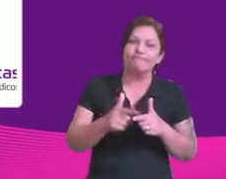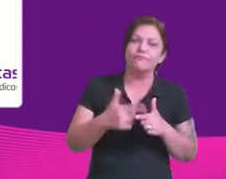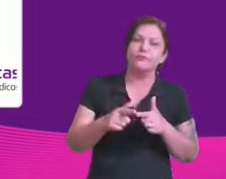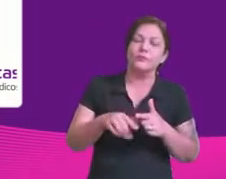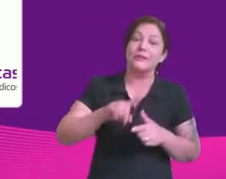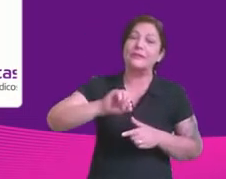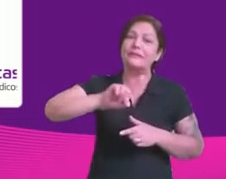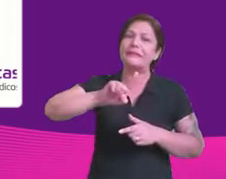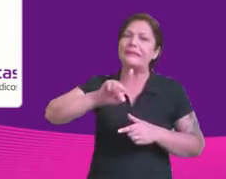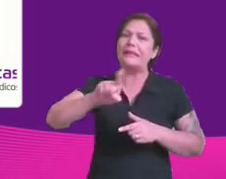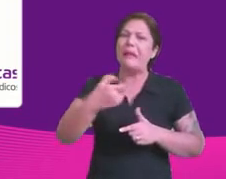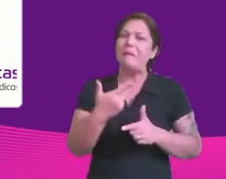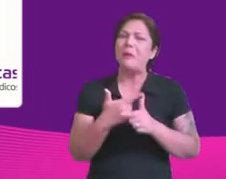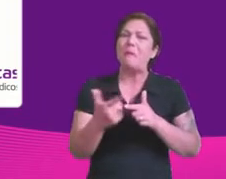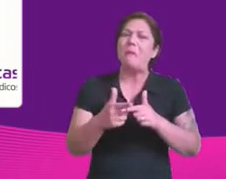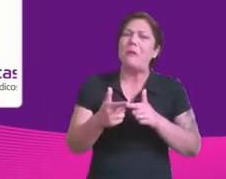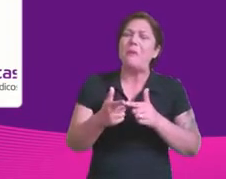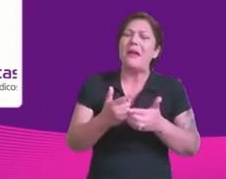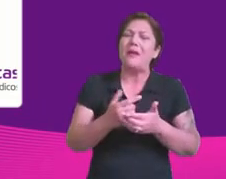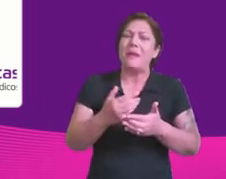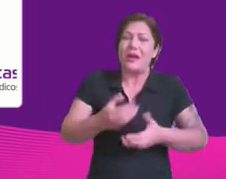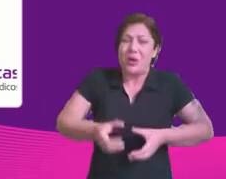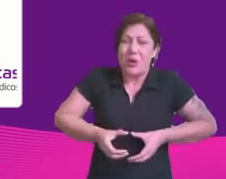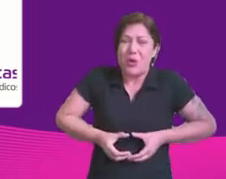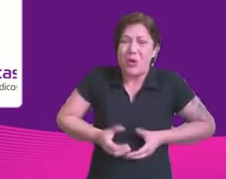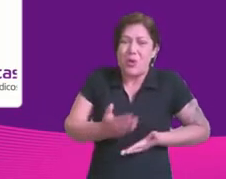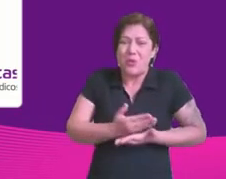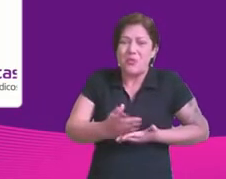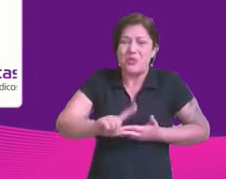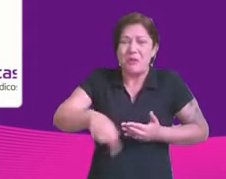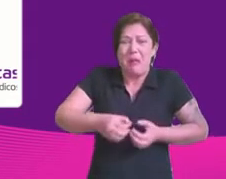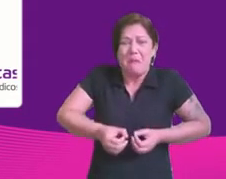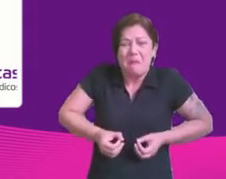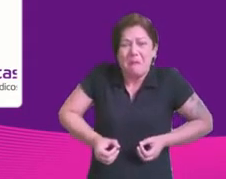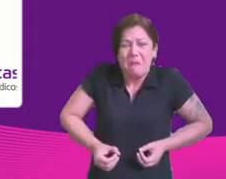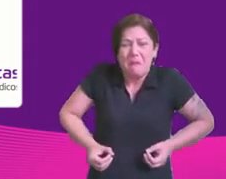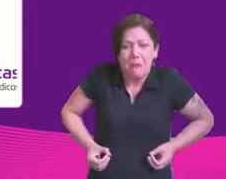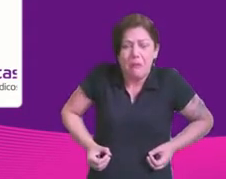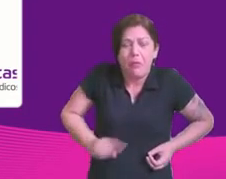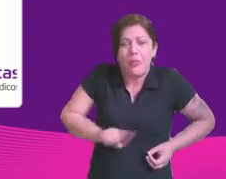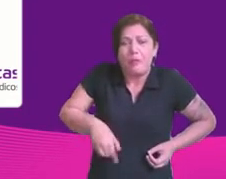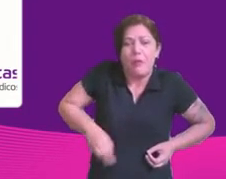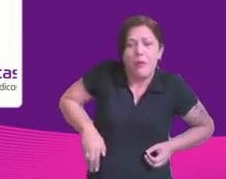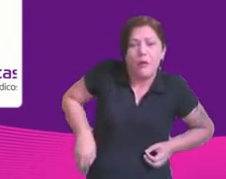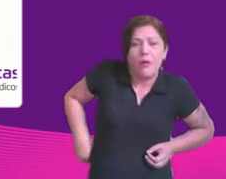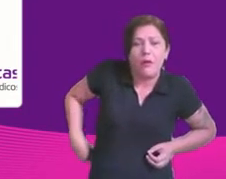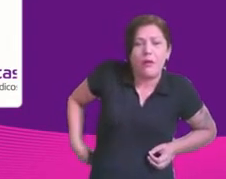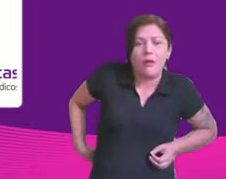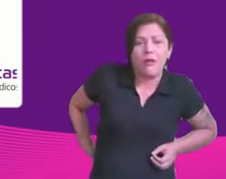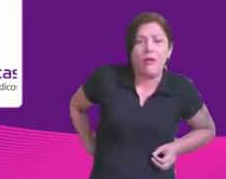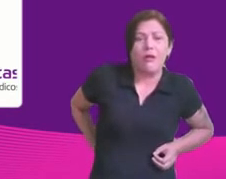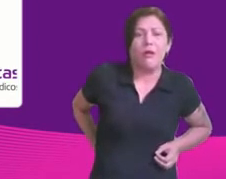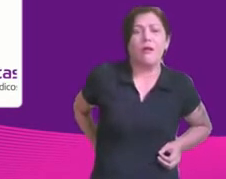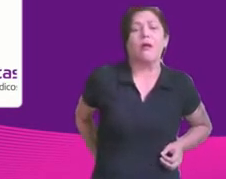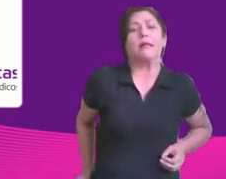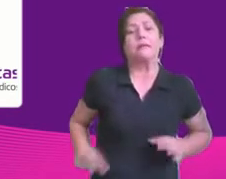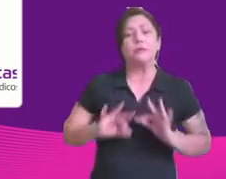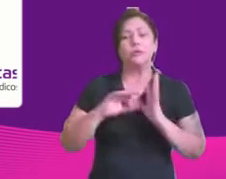a retirada dos ovários, um ovário já com 7 centímetros e outro com 4,5